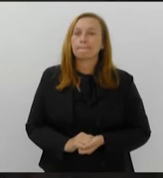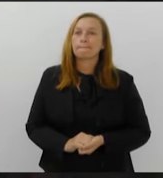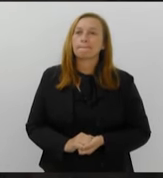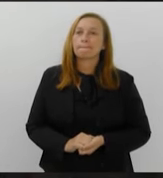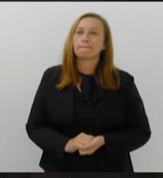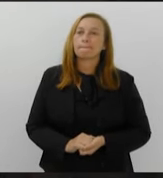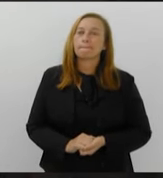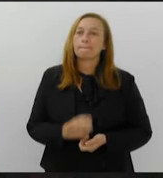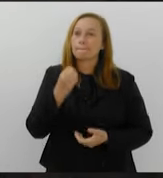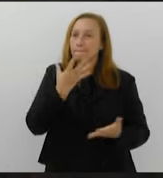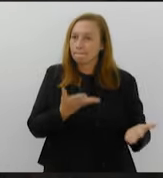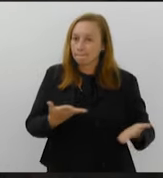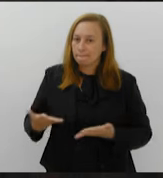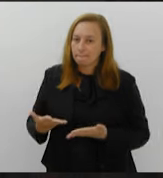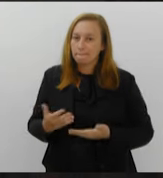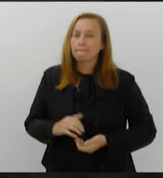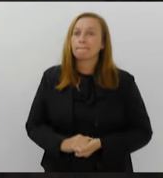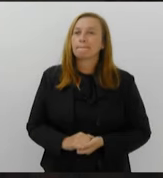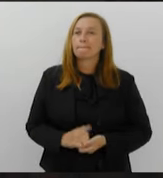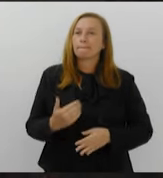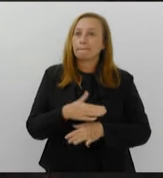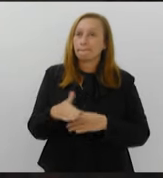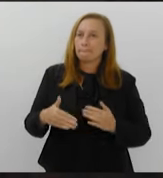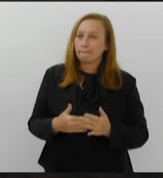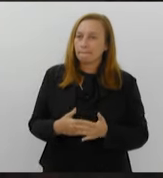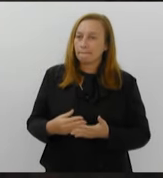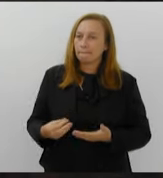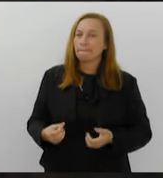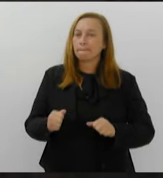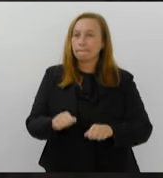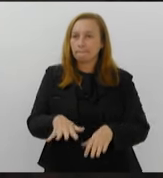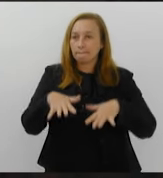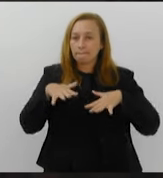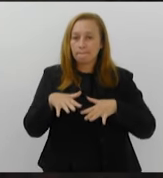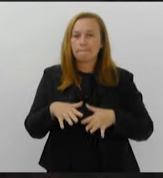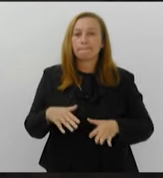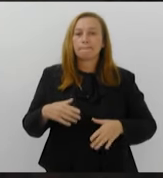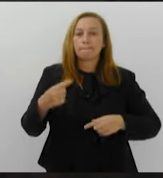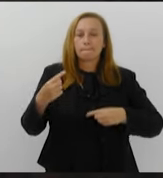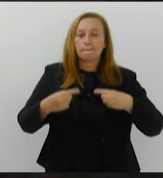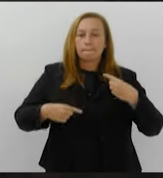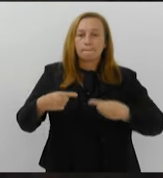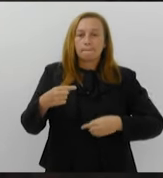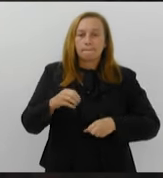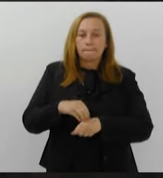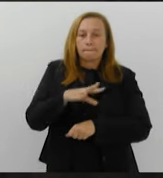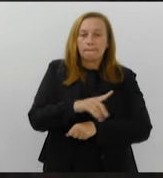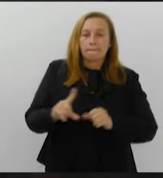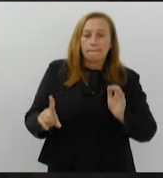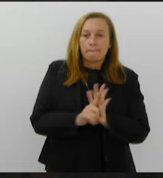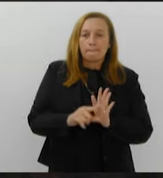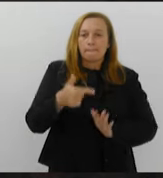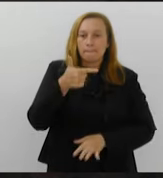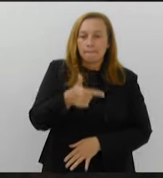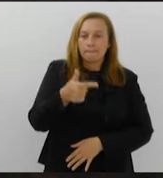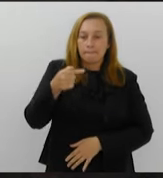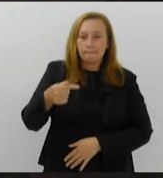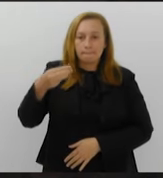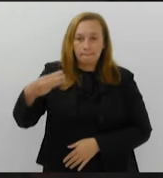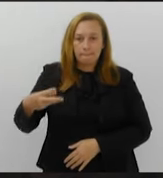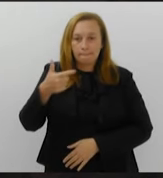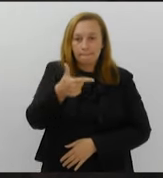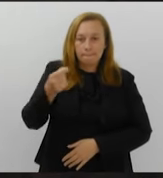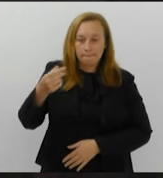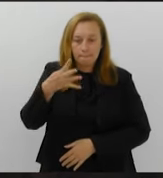promulgação. Sejam bem-vindos todos que aqui estão no plenário. Anuncio indicação legislativa 273/2024 de autoria do deputado